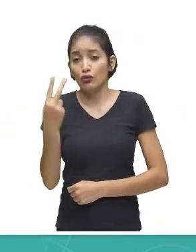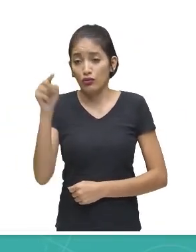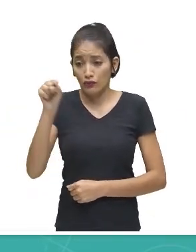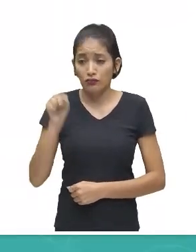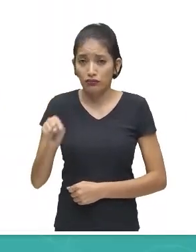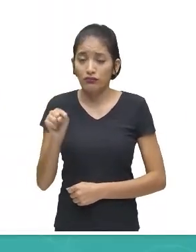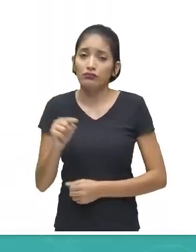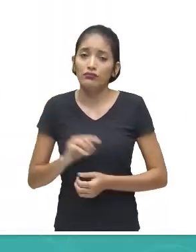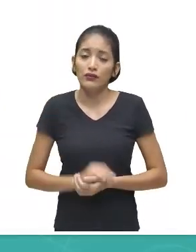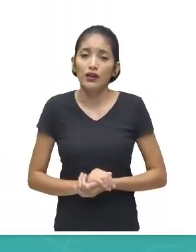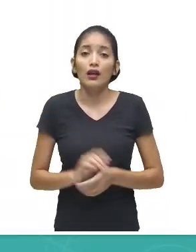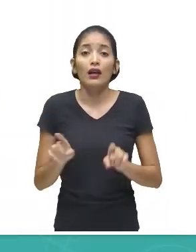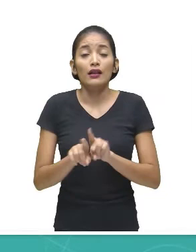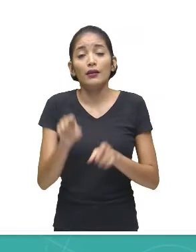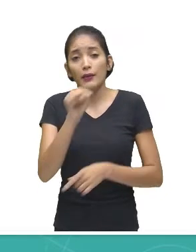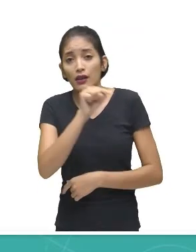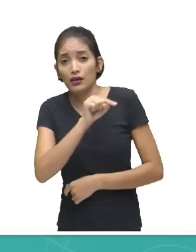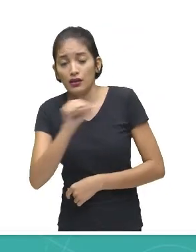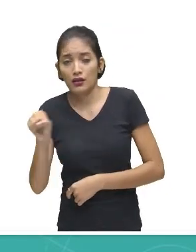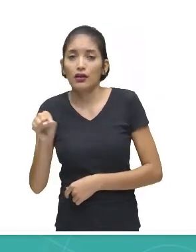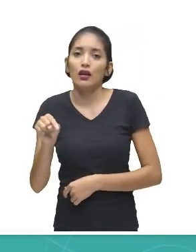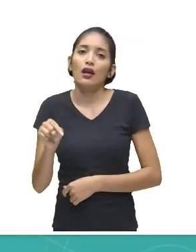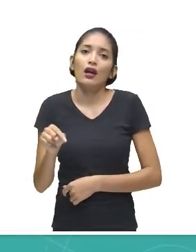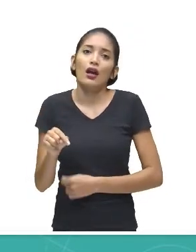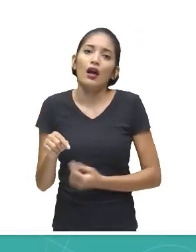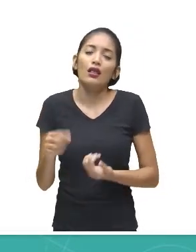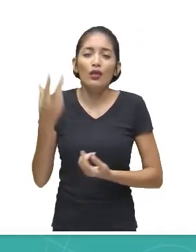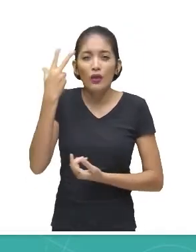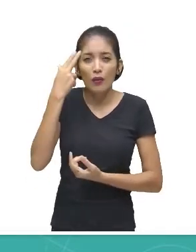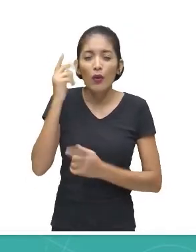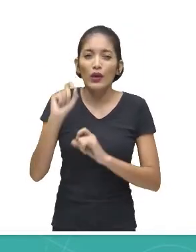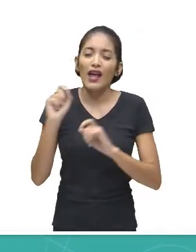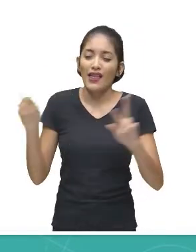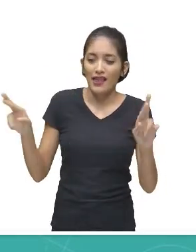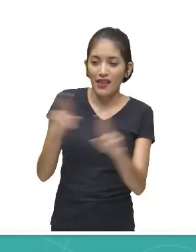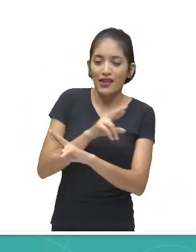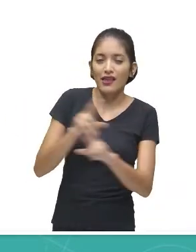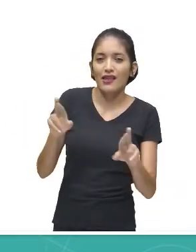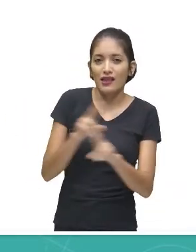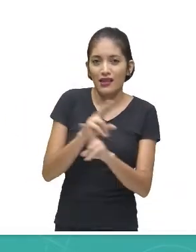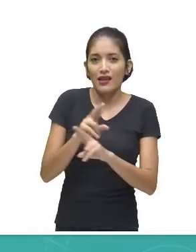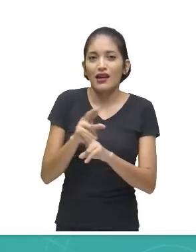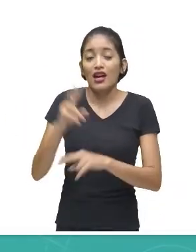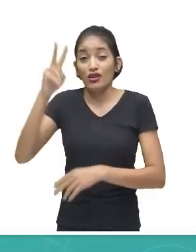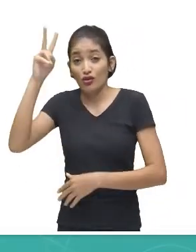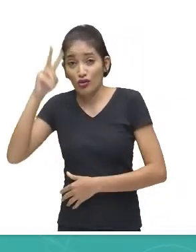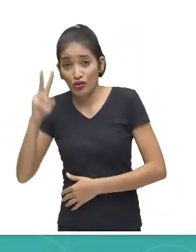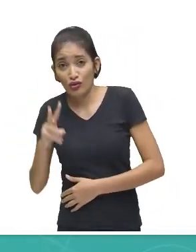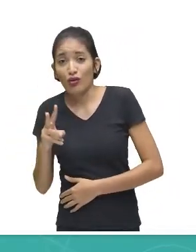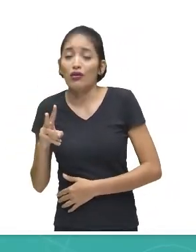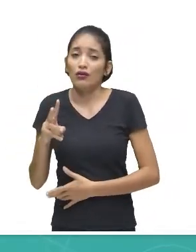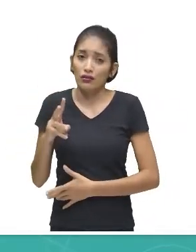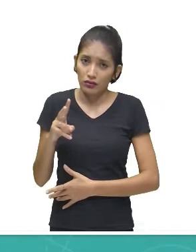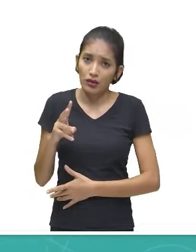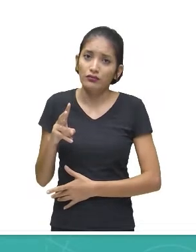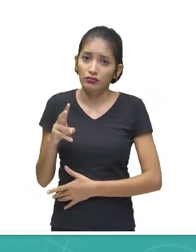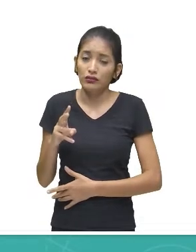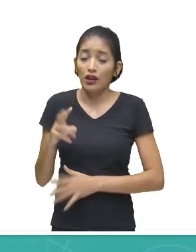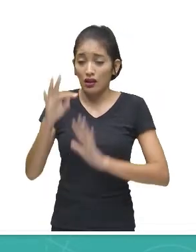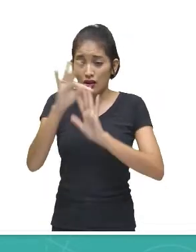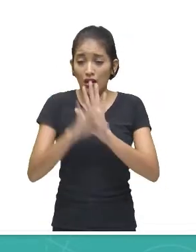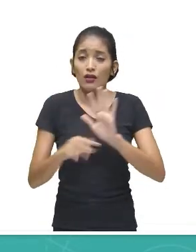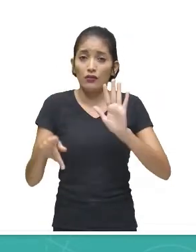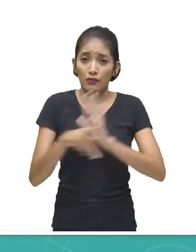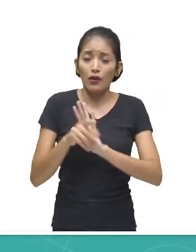né? O travessão, que geralmente vai estar muito relacionada às histórias, né? Aos textos narrativos, porque vai